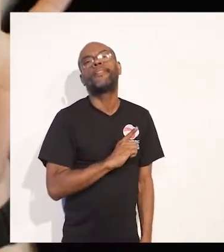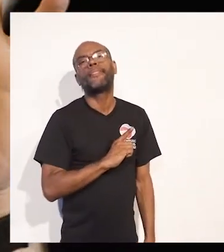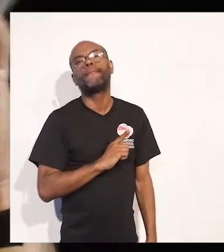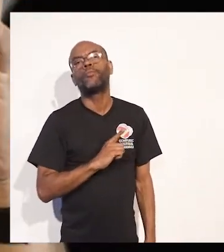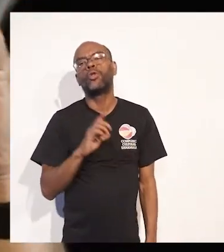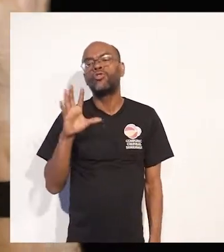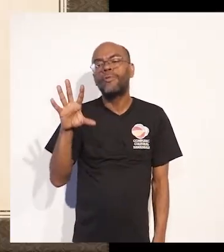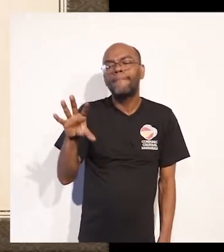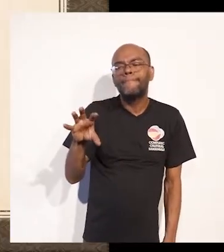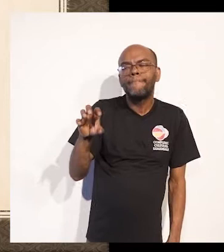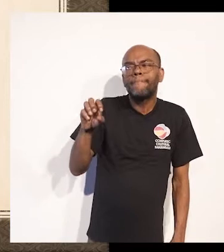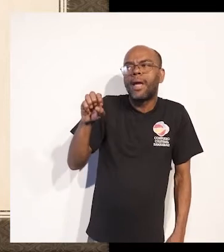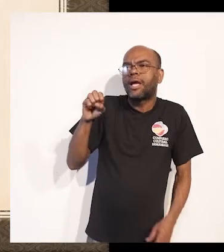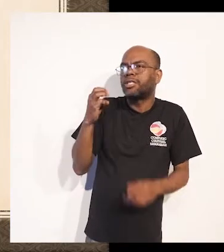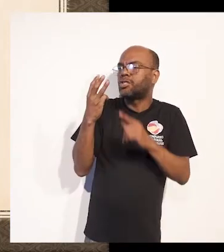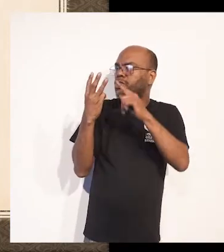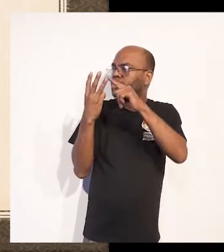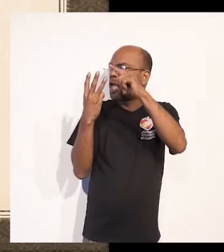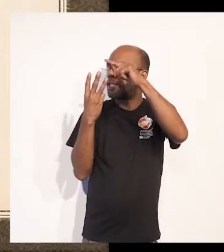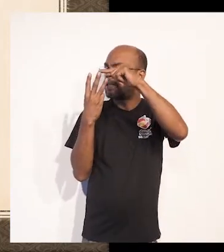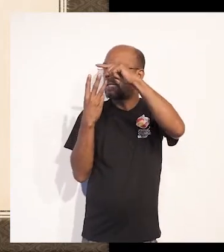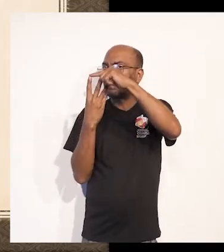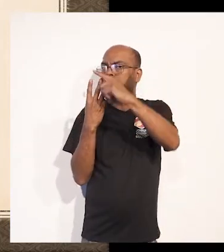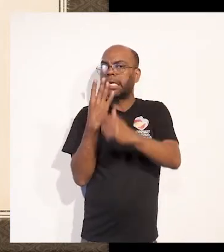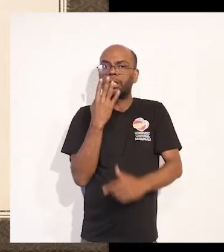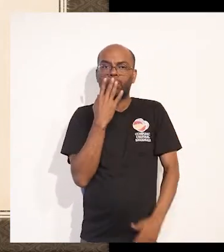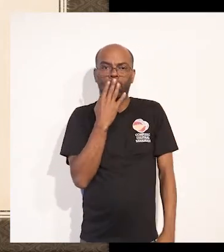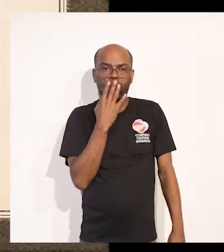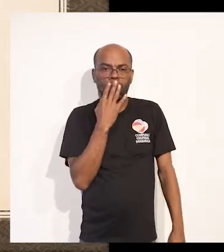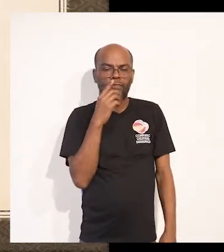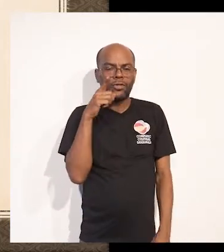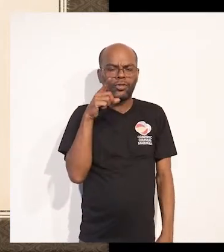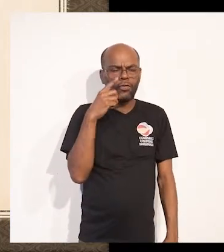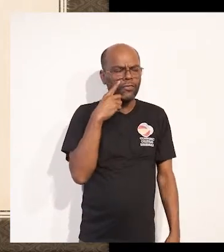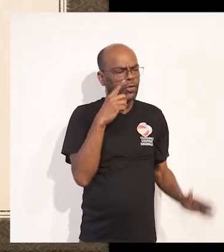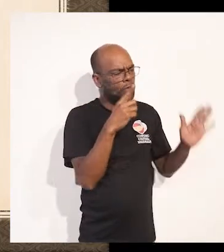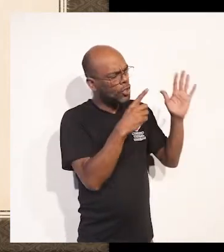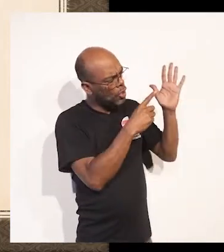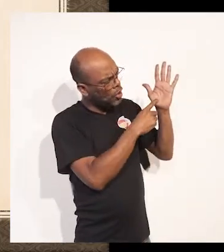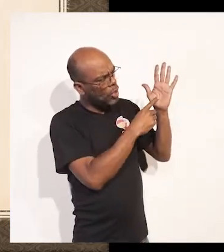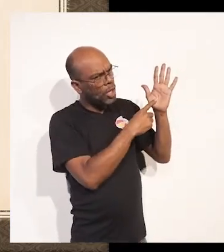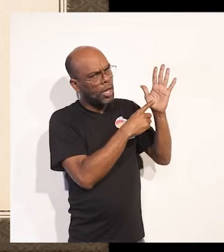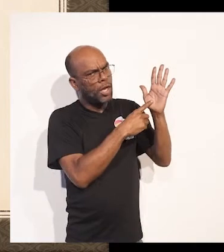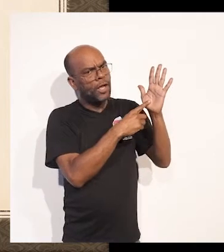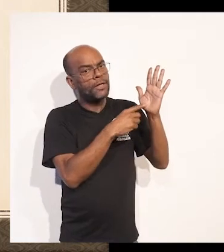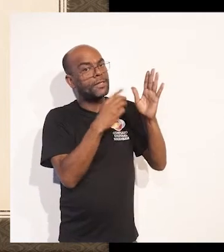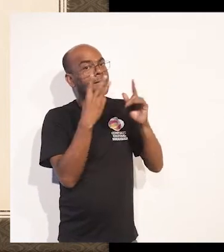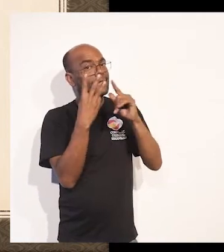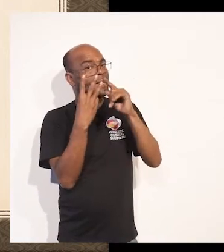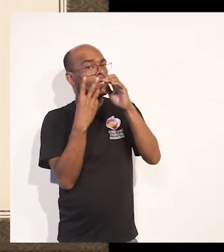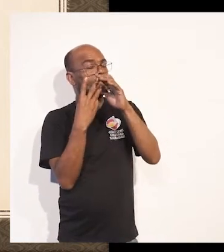gente pega essas 3 cores, e vocês estão vendo isso agora no slide que está aparecendo, quando você pega essas 3